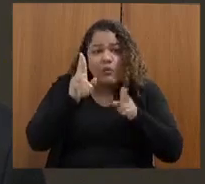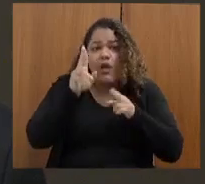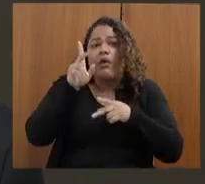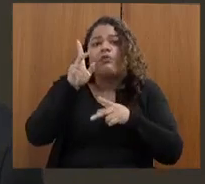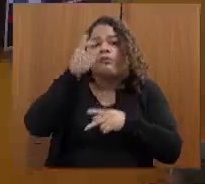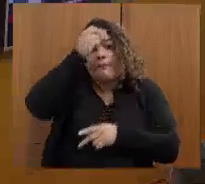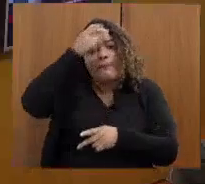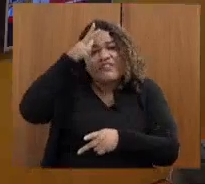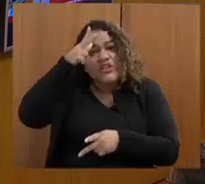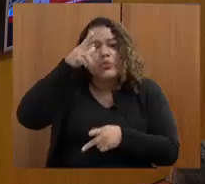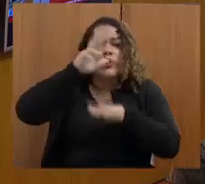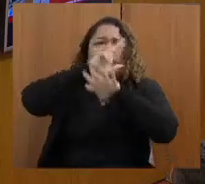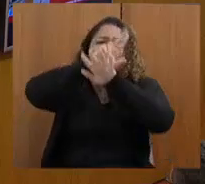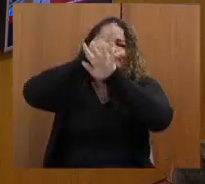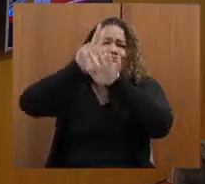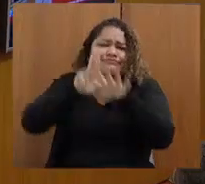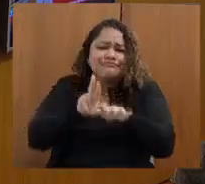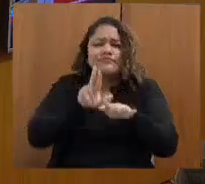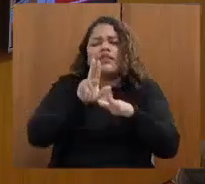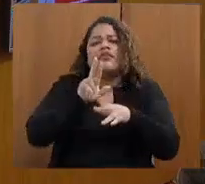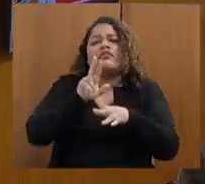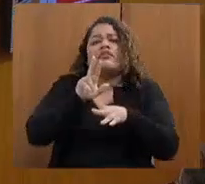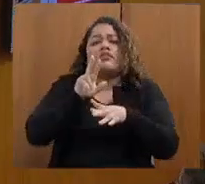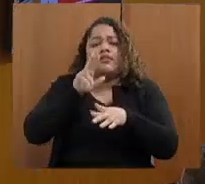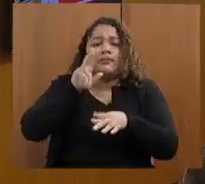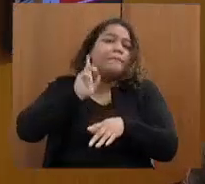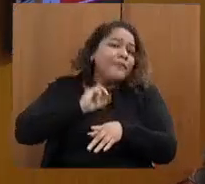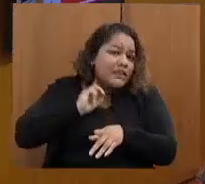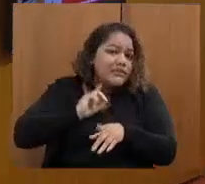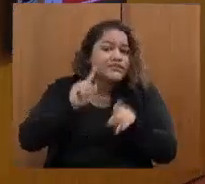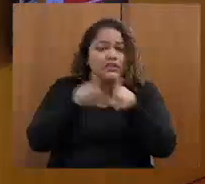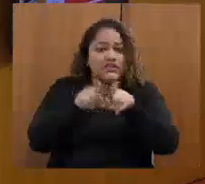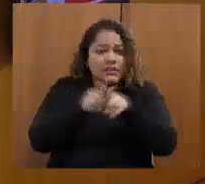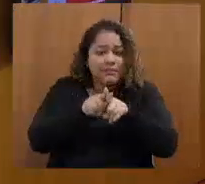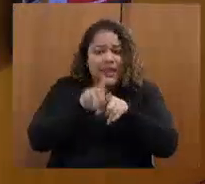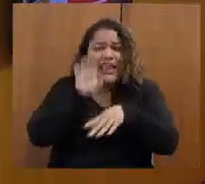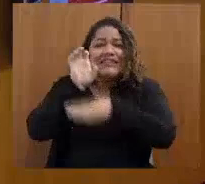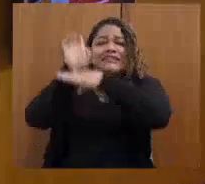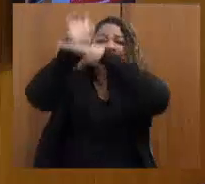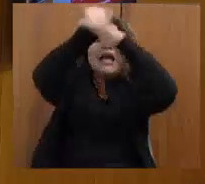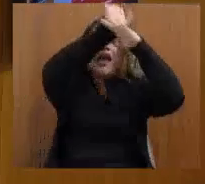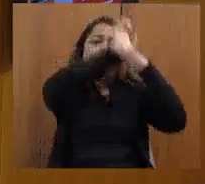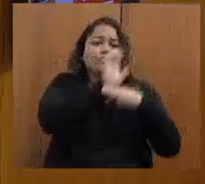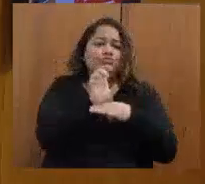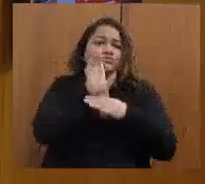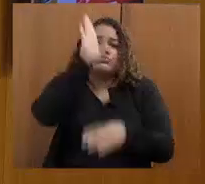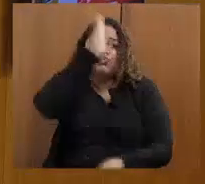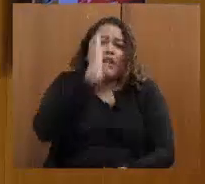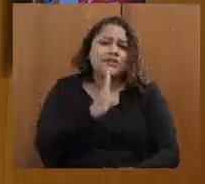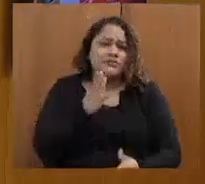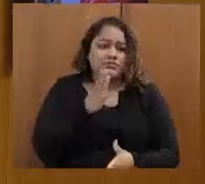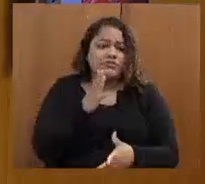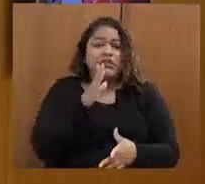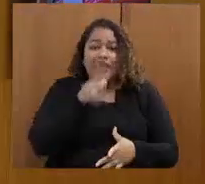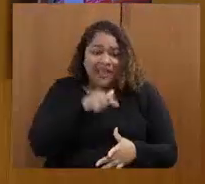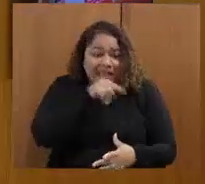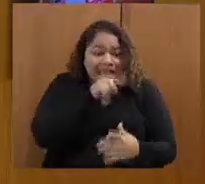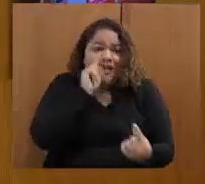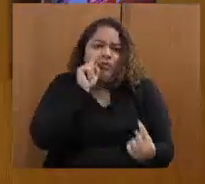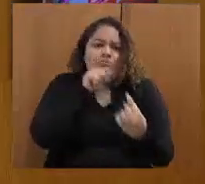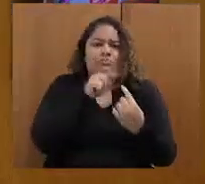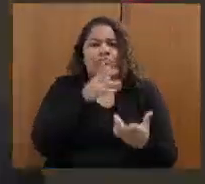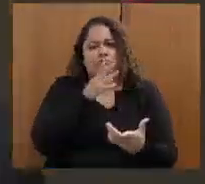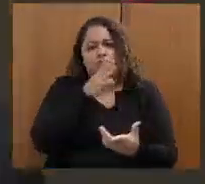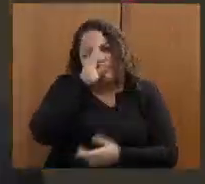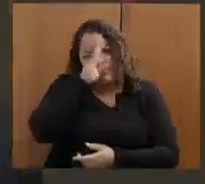essa acho que é uma discussão para a gente poder começar a resolver esse problema senão a gente nunca vai atingir efetivamente a